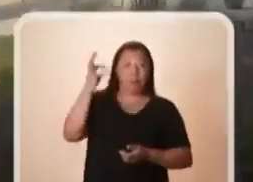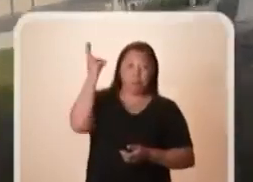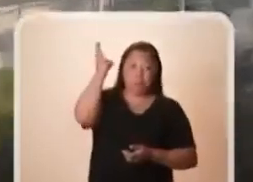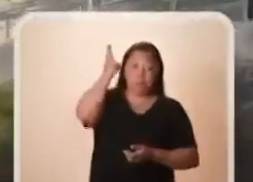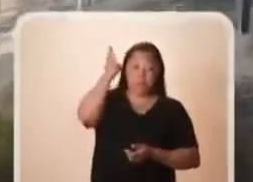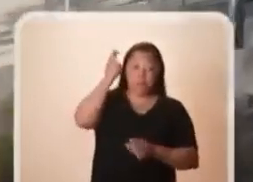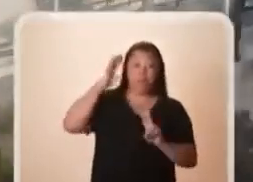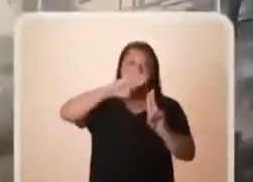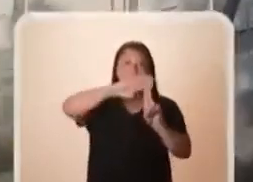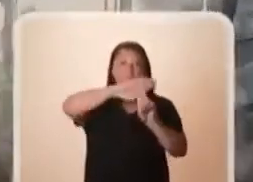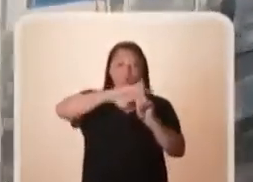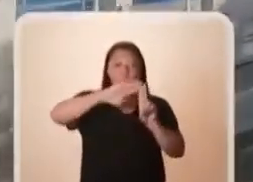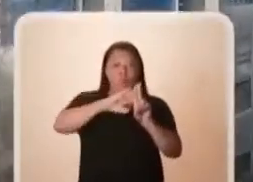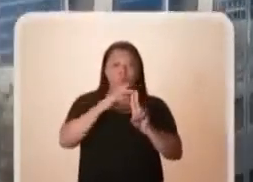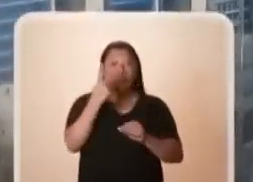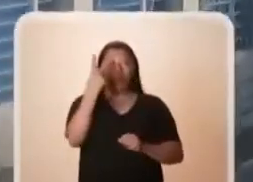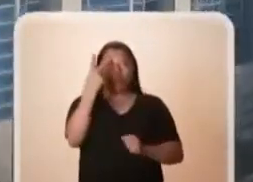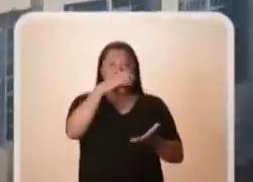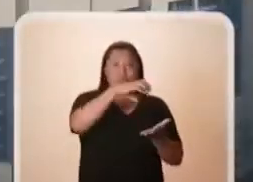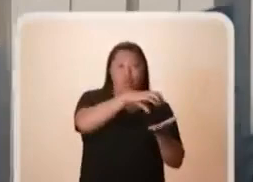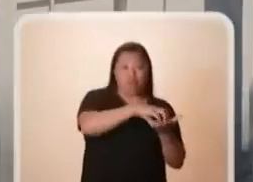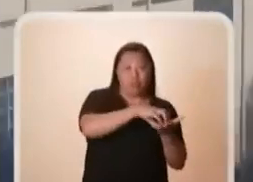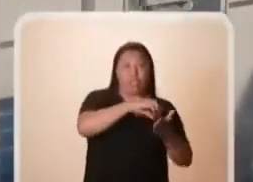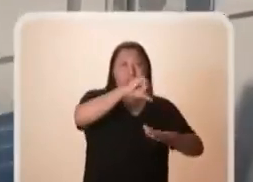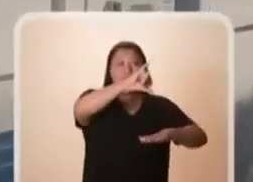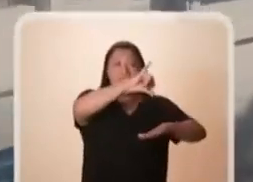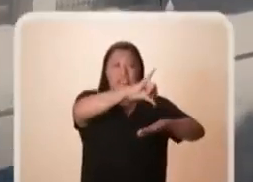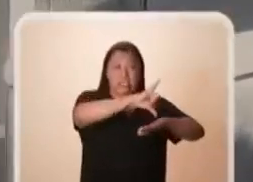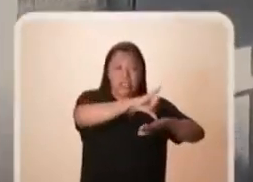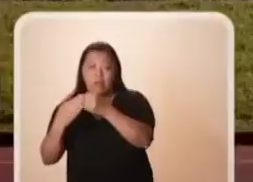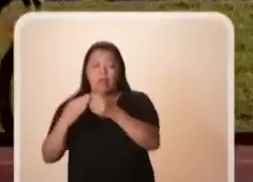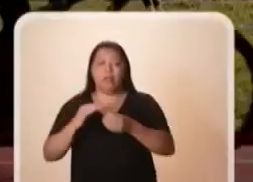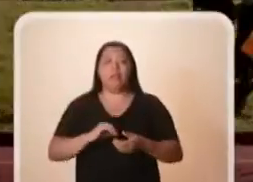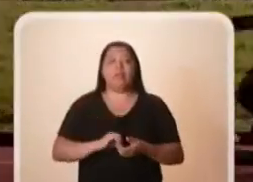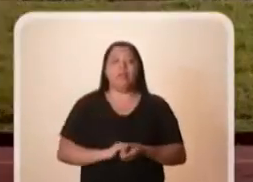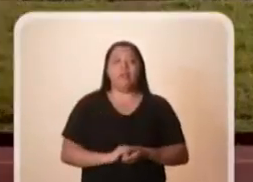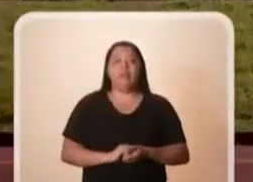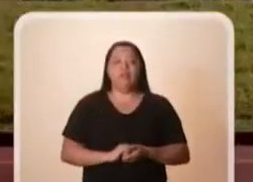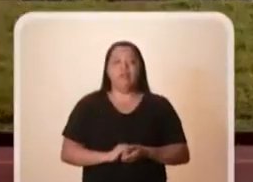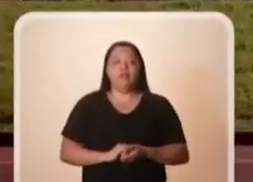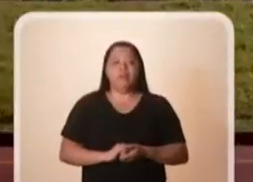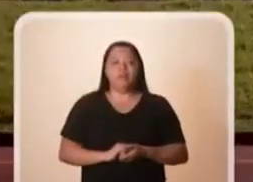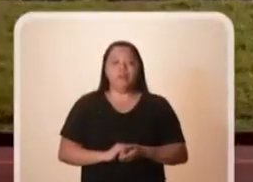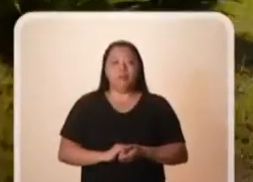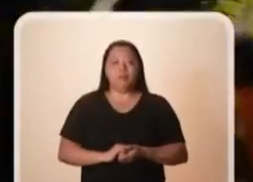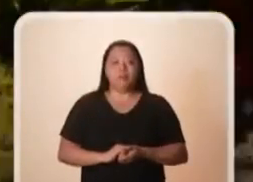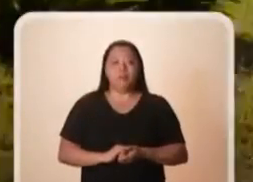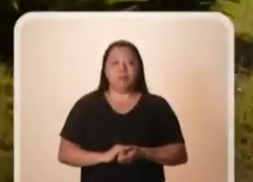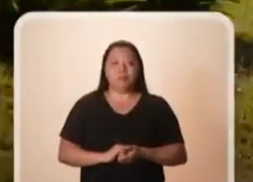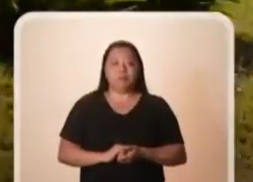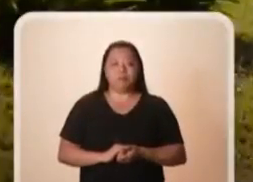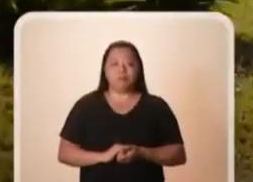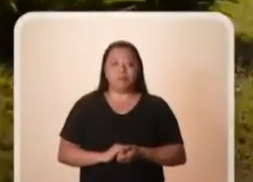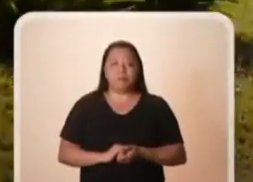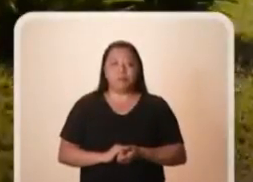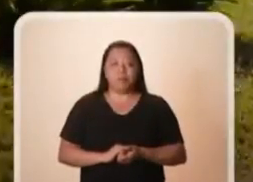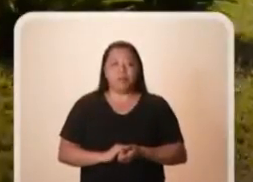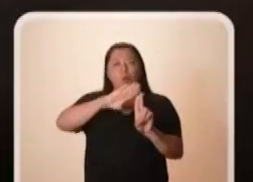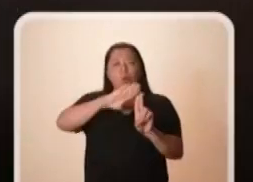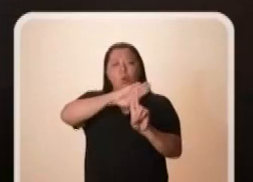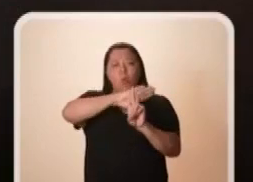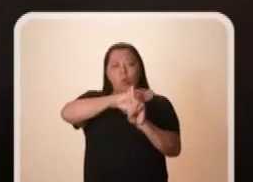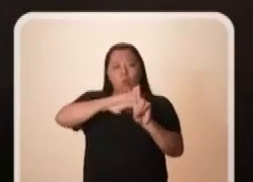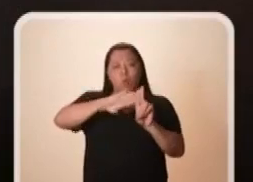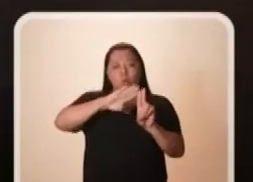Ponta Grossa universidade pública que fica na região dos Campos Gerais cerca de 100 Km de Curitiba o afastamento se dá